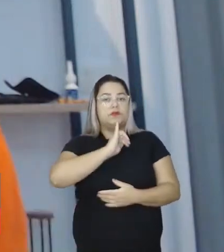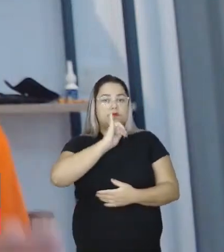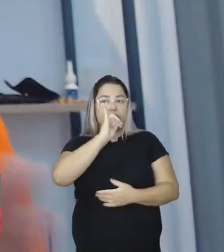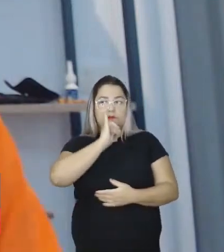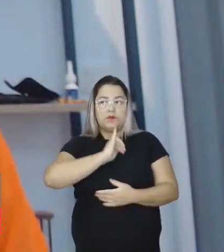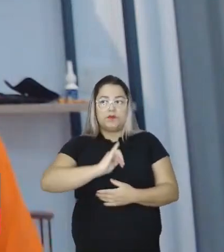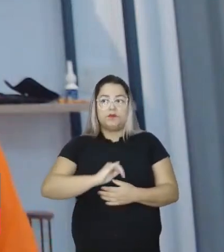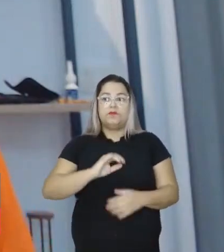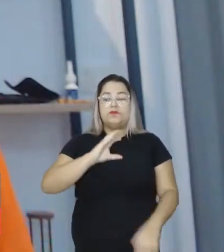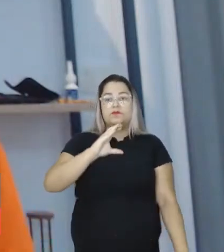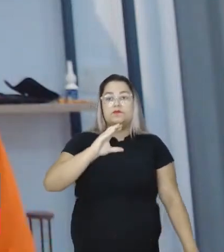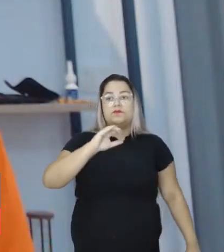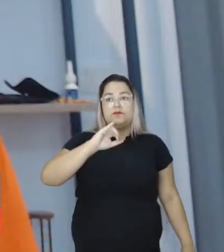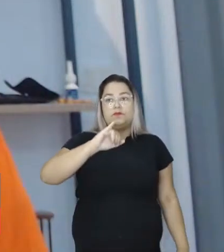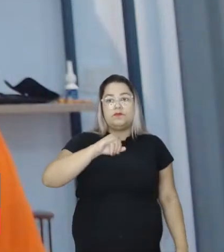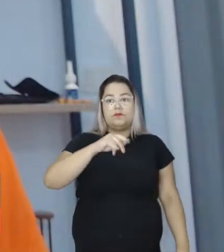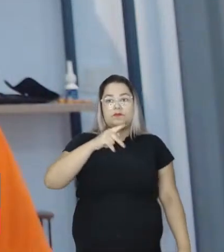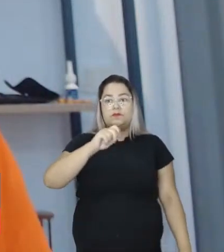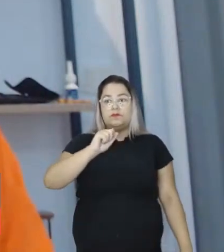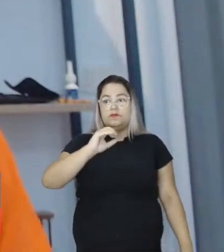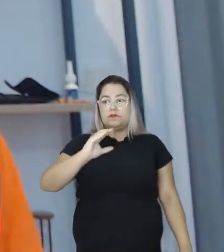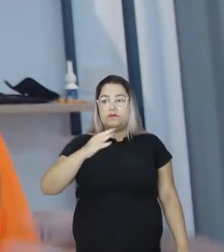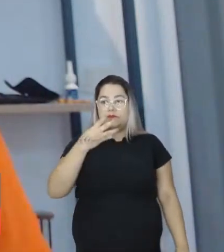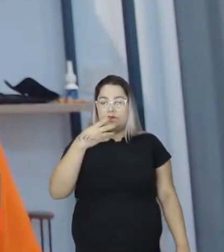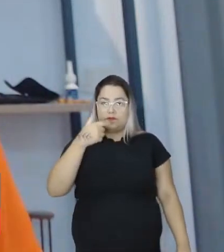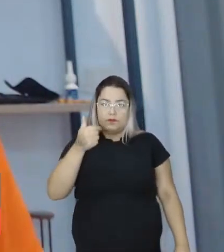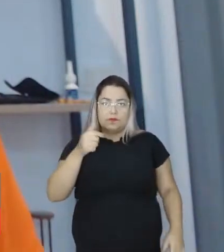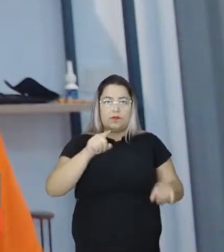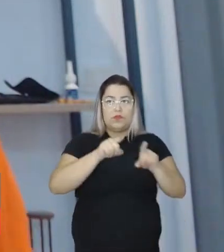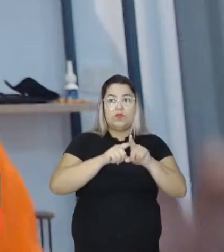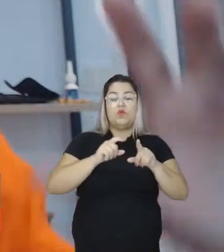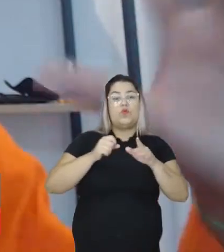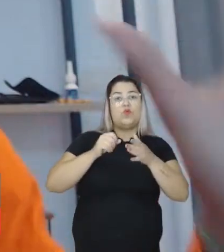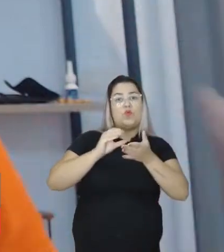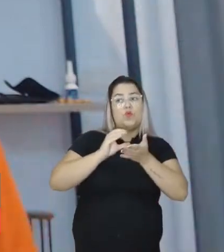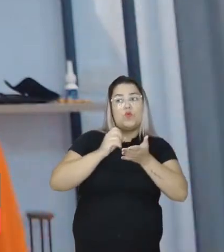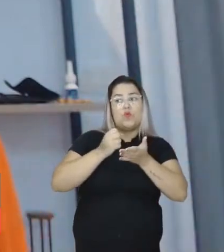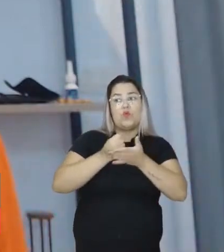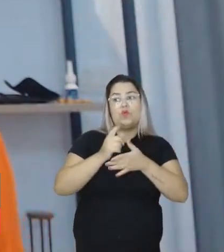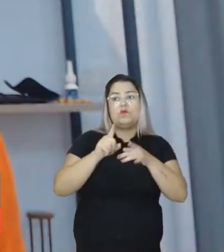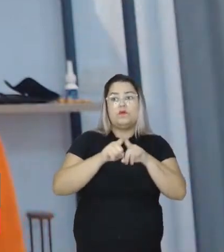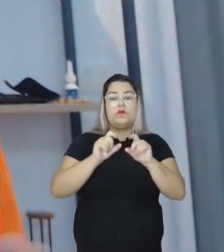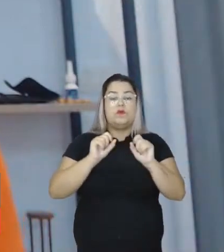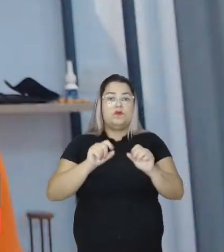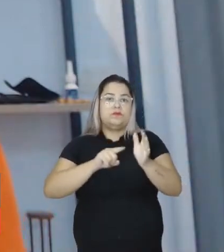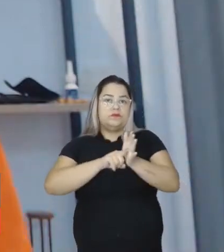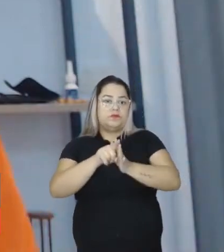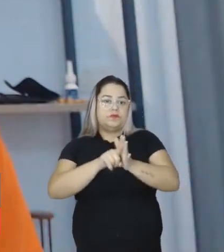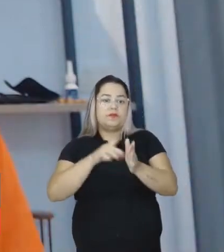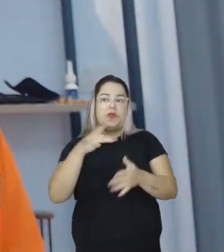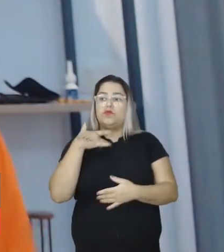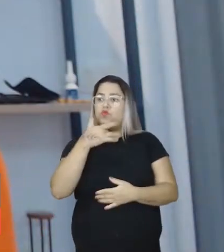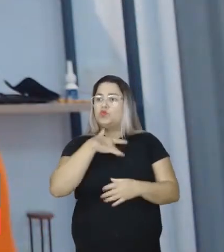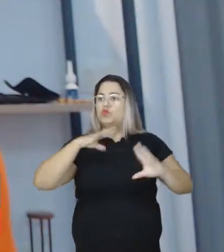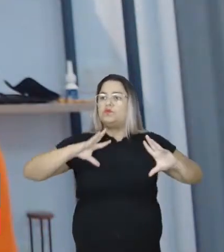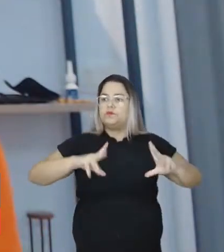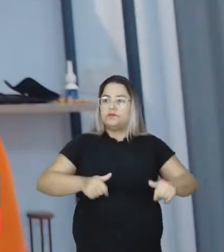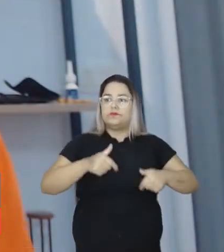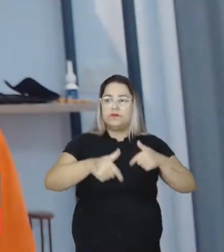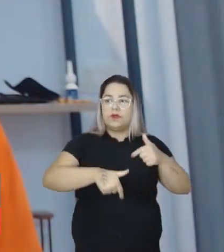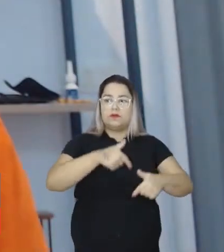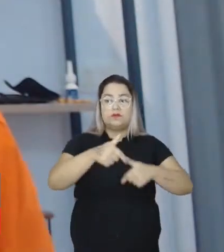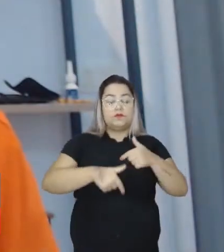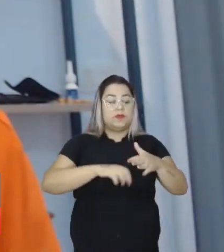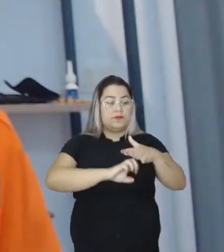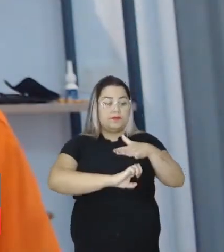a CGPAR 42, ela limita a relação de custeio dos planos de saúde de todos os trabalhadores e trabalhadoras